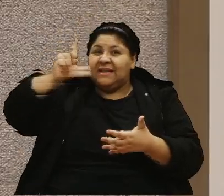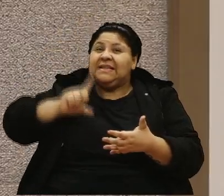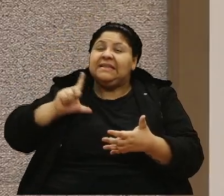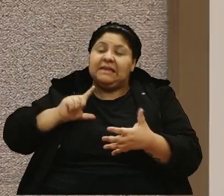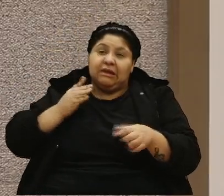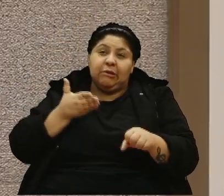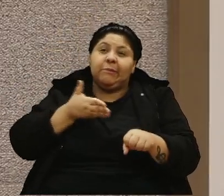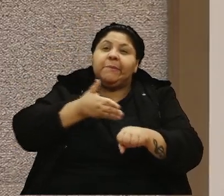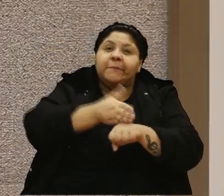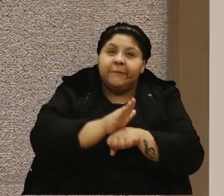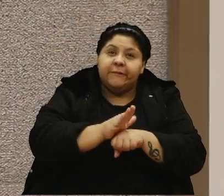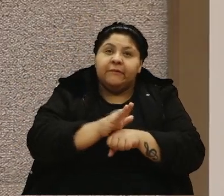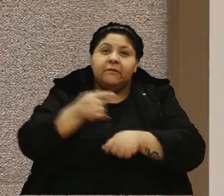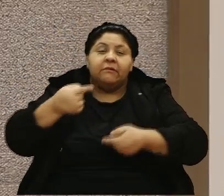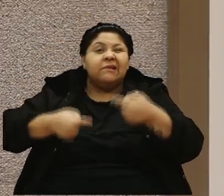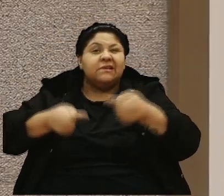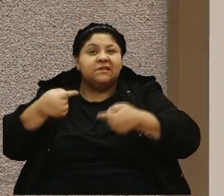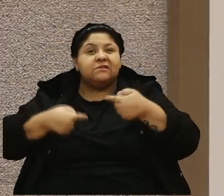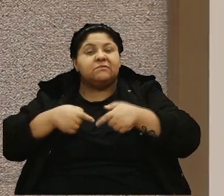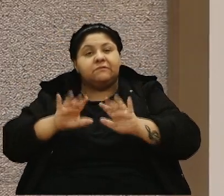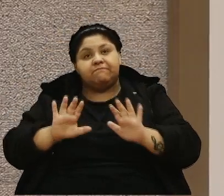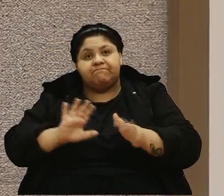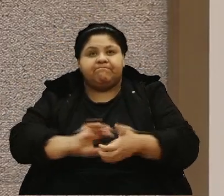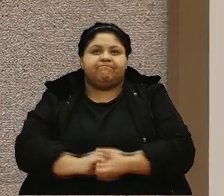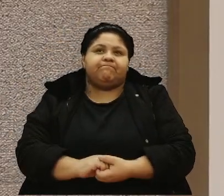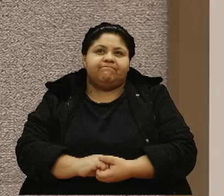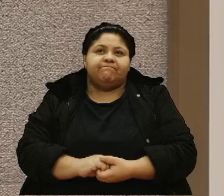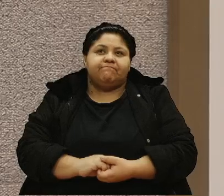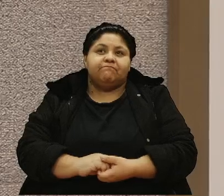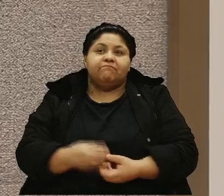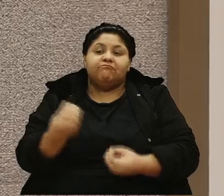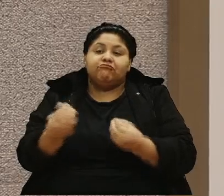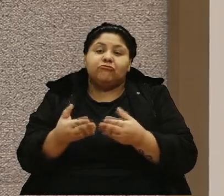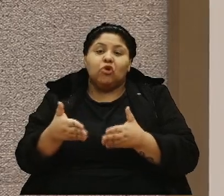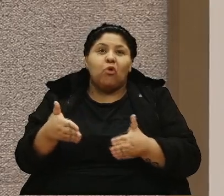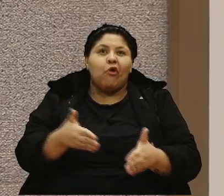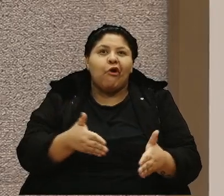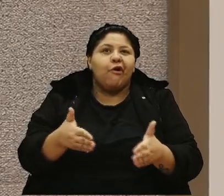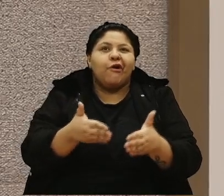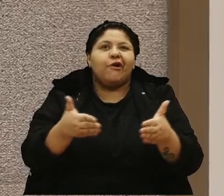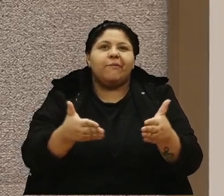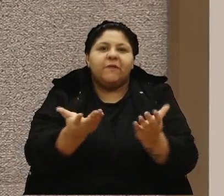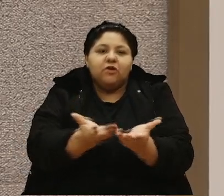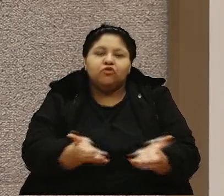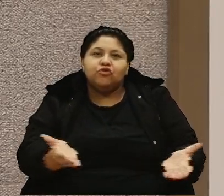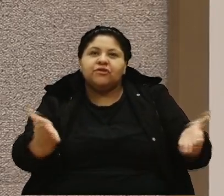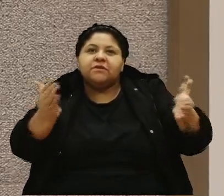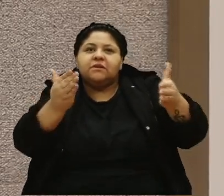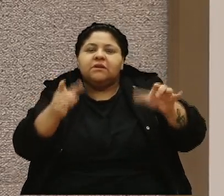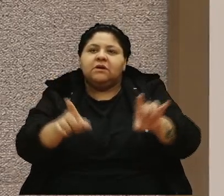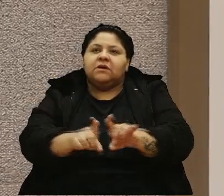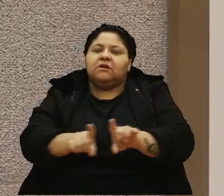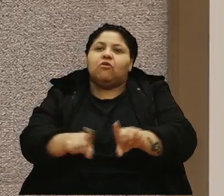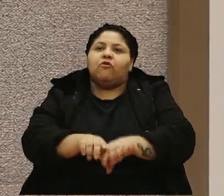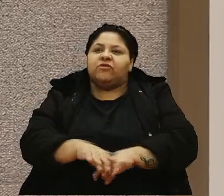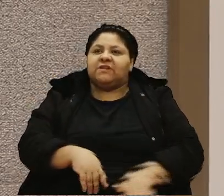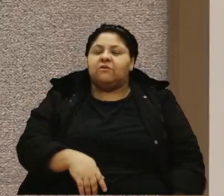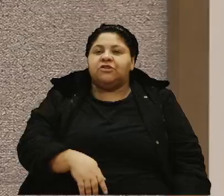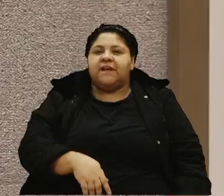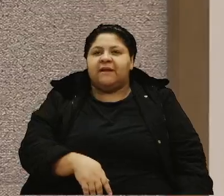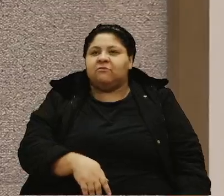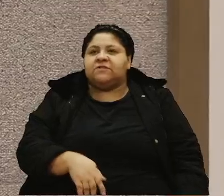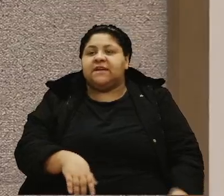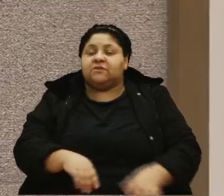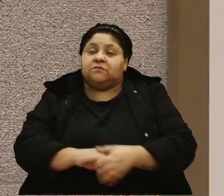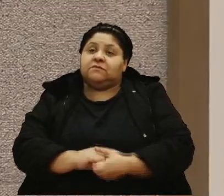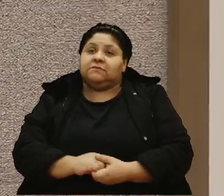participar dessa discussão, né? Que rumo dá para a questão dos containers? Porque eu